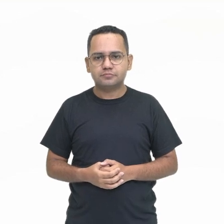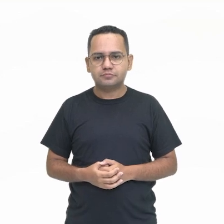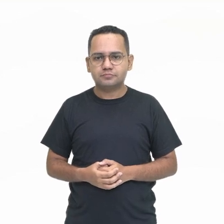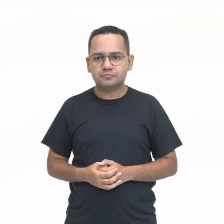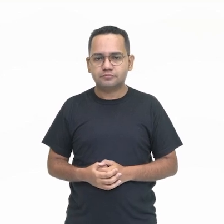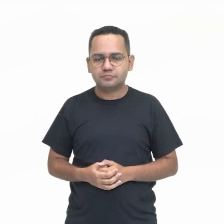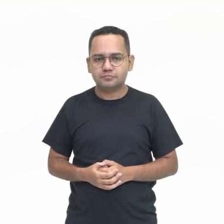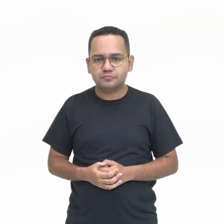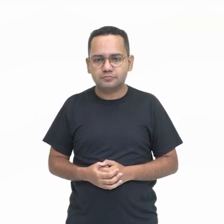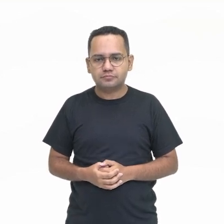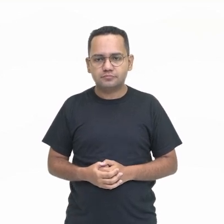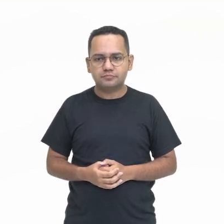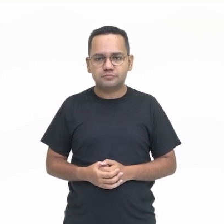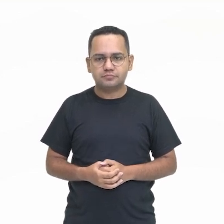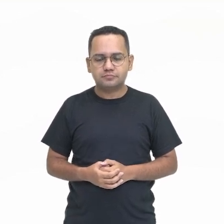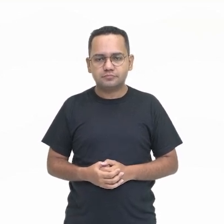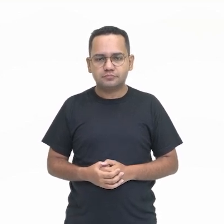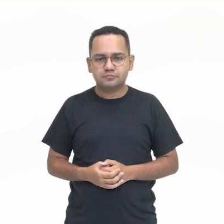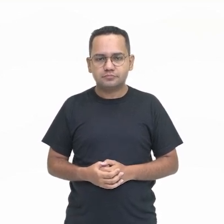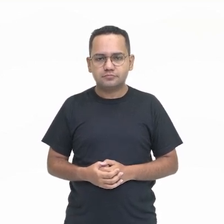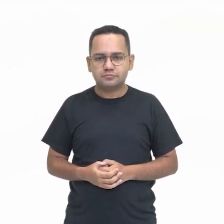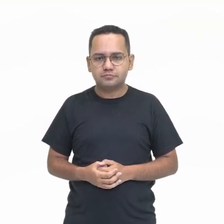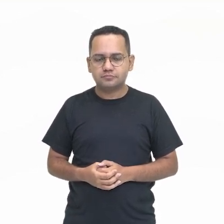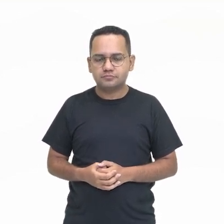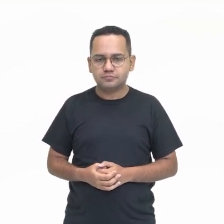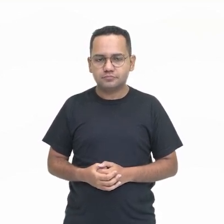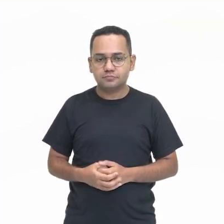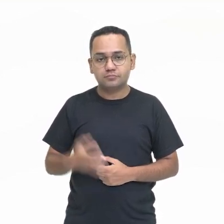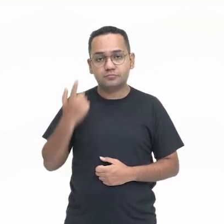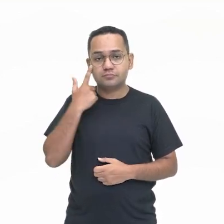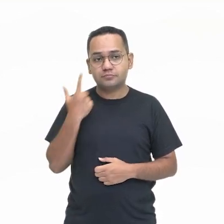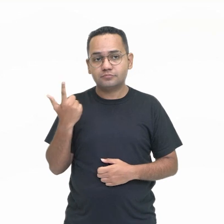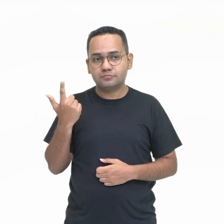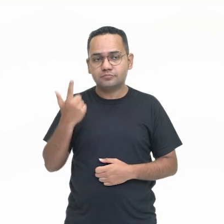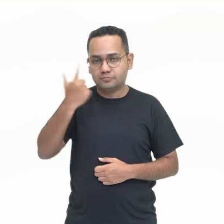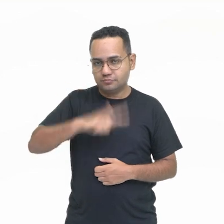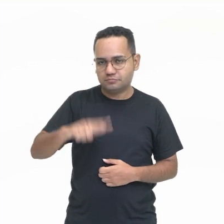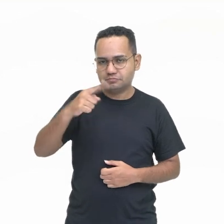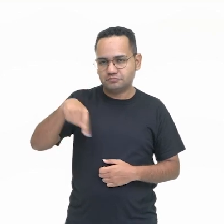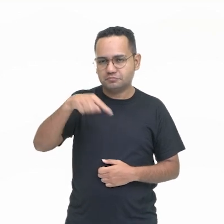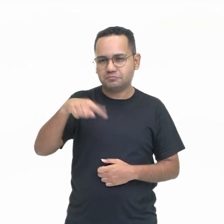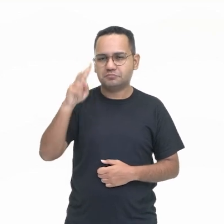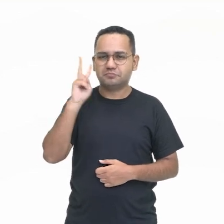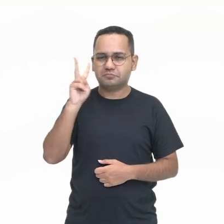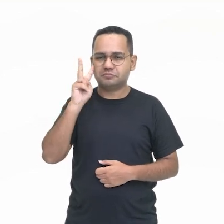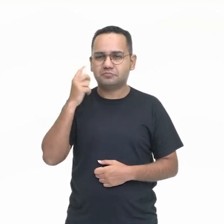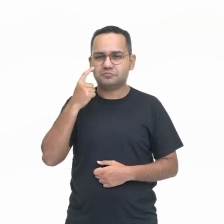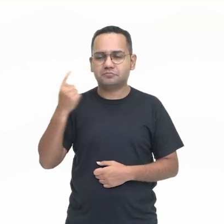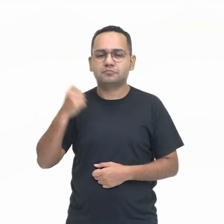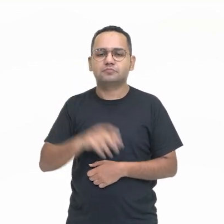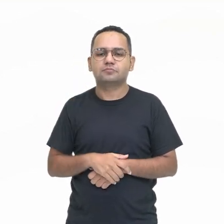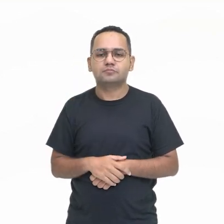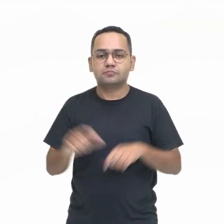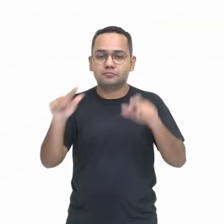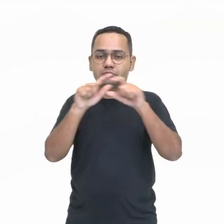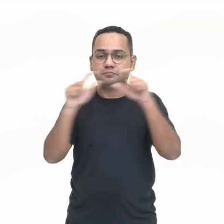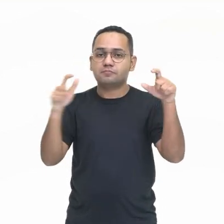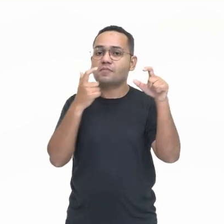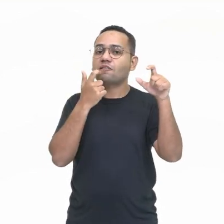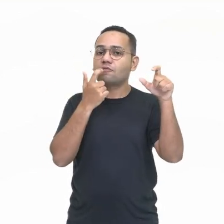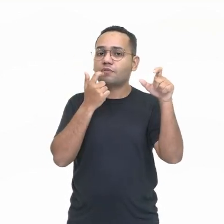aqui. Vou colocar ela aqui para a gente relembrar. L de x é igual a menos 5x ao